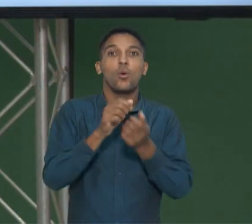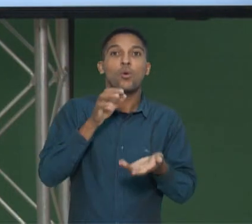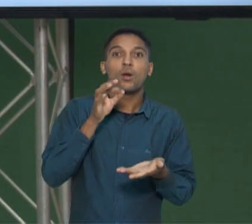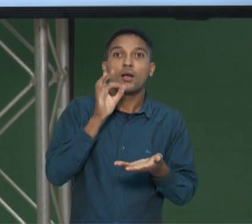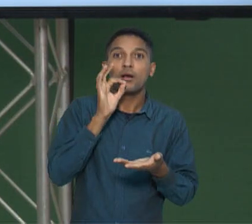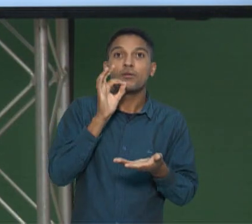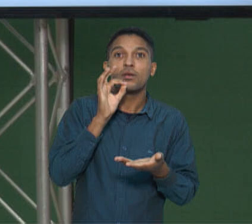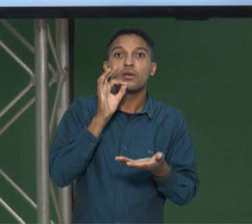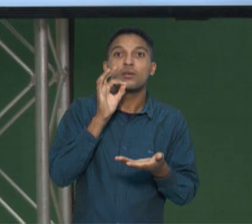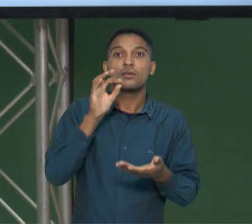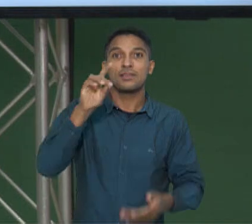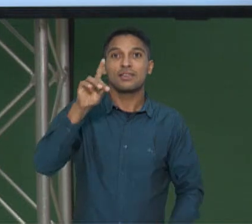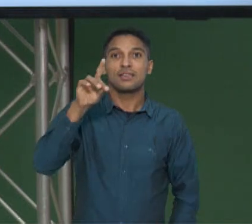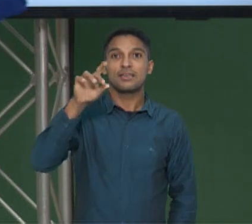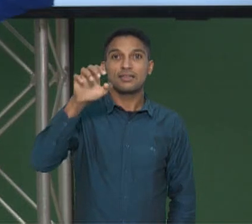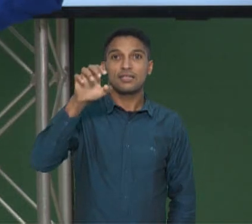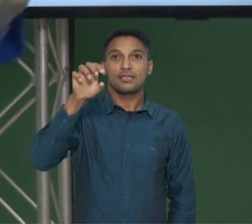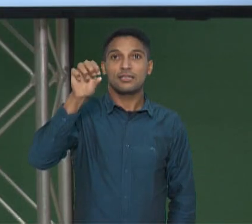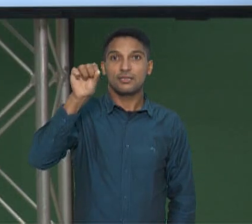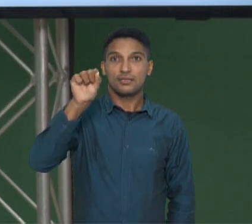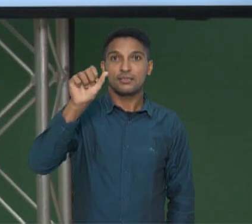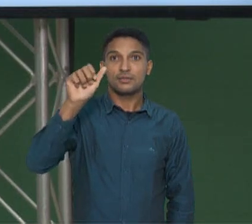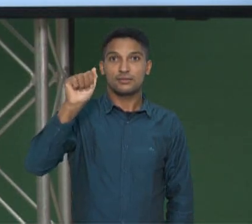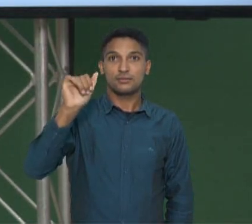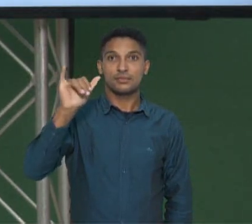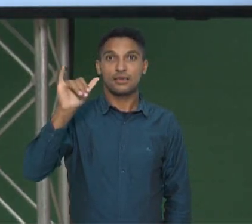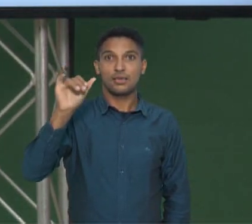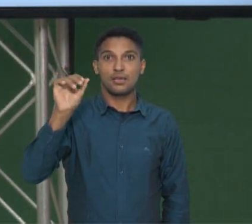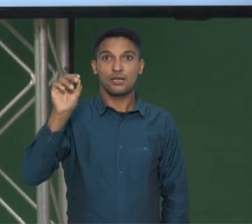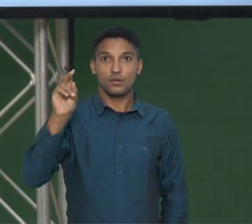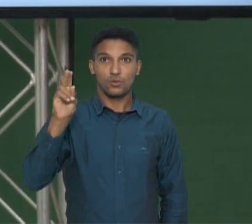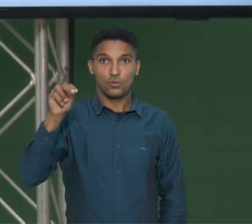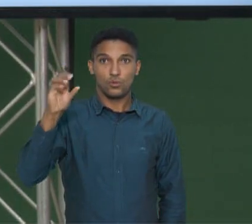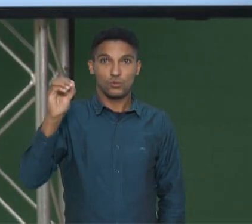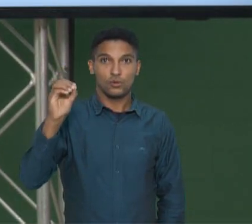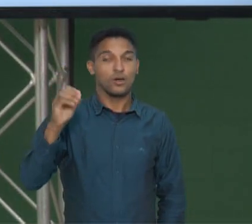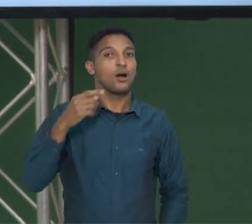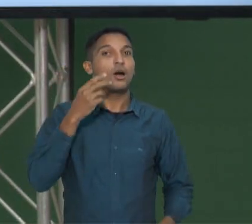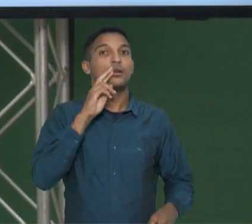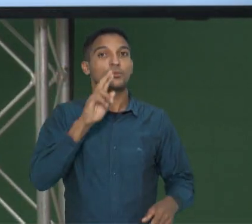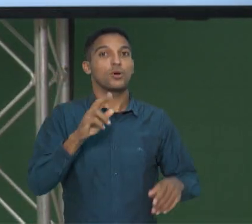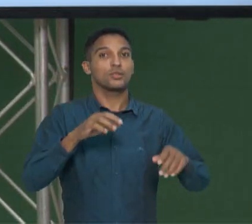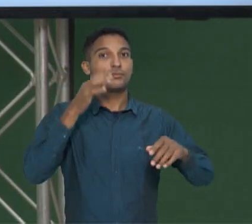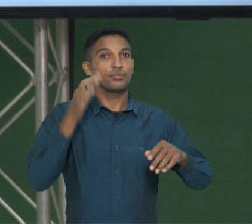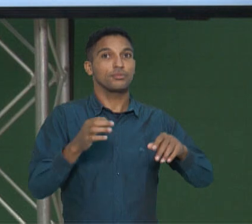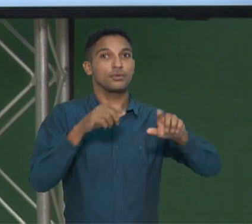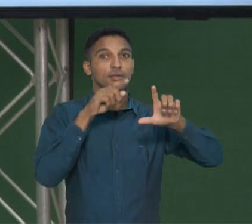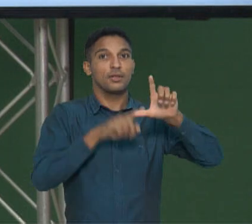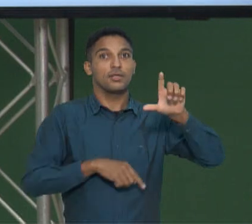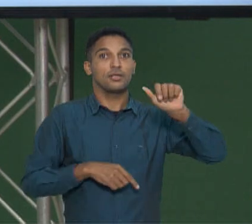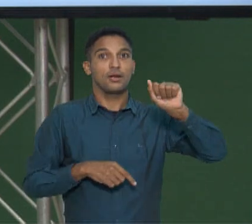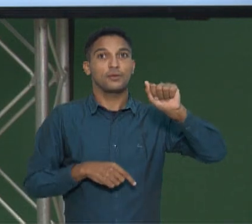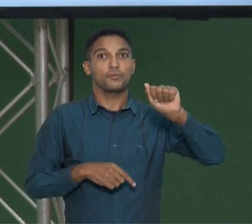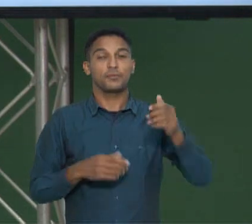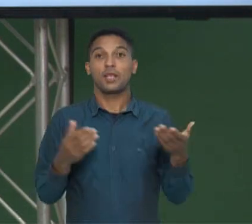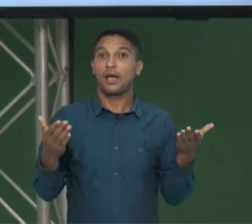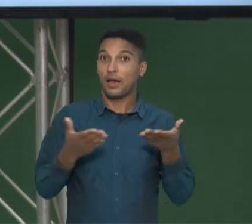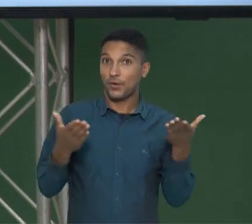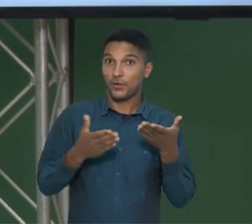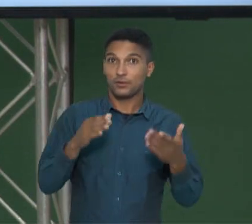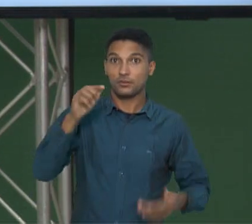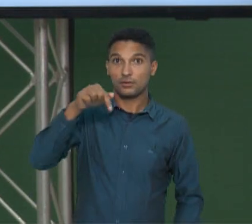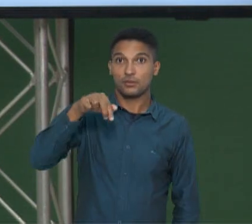comida do dia, ou seja, o desayuno. Resposta correta, a letra A. Partindo para o nosso quiz aqui,